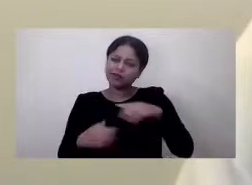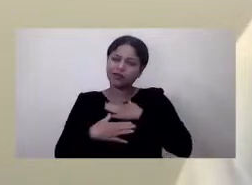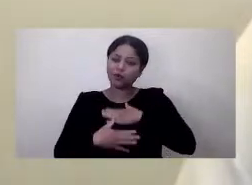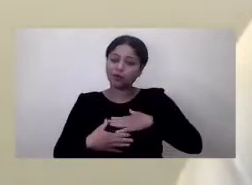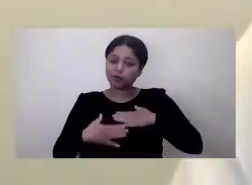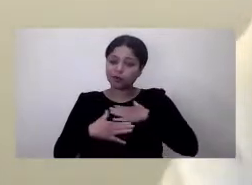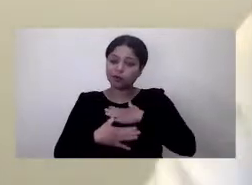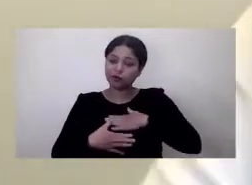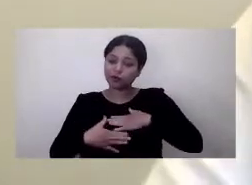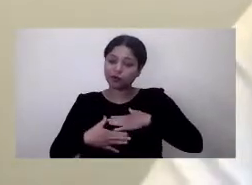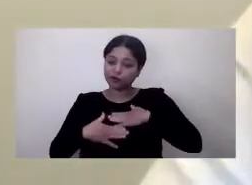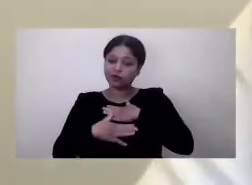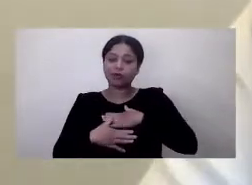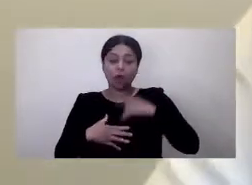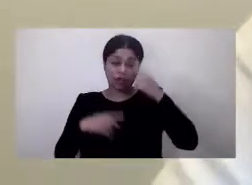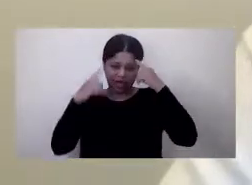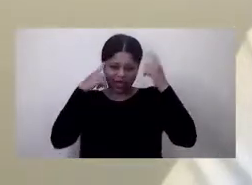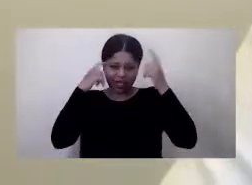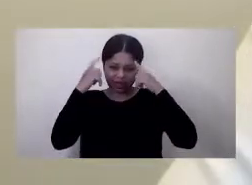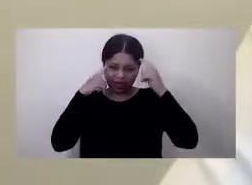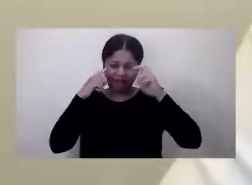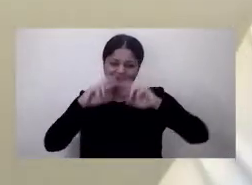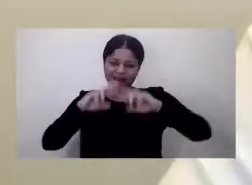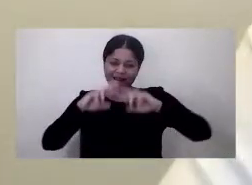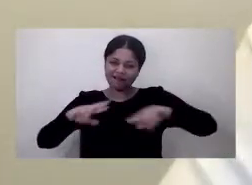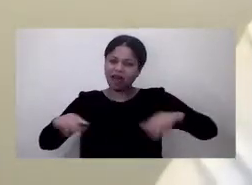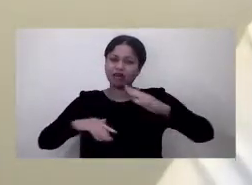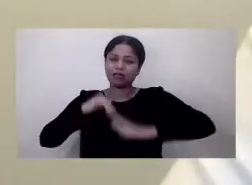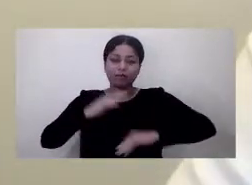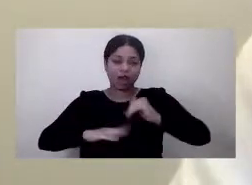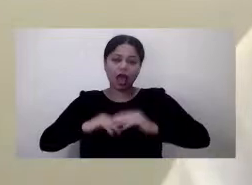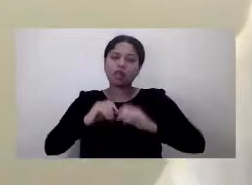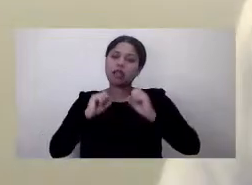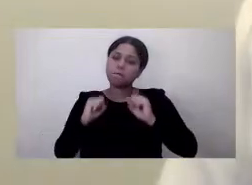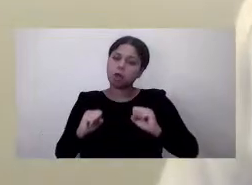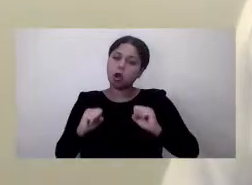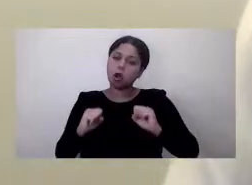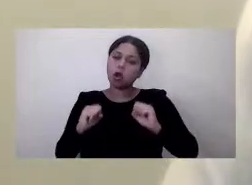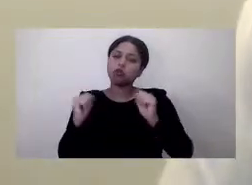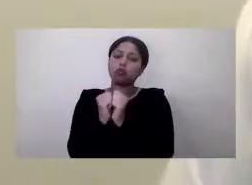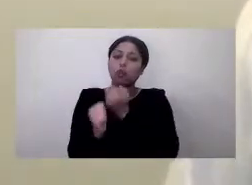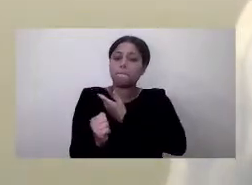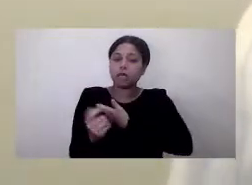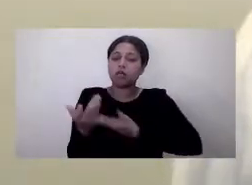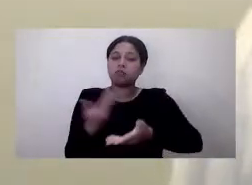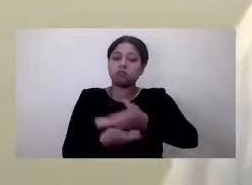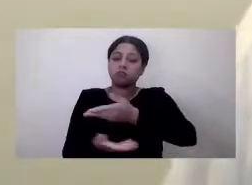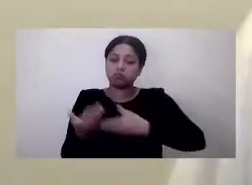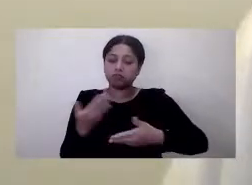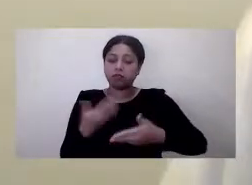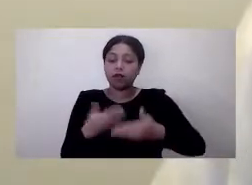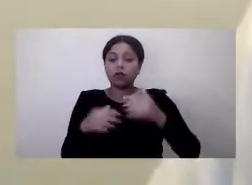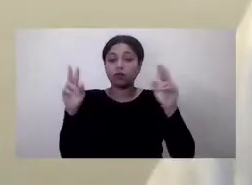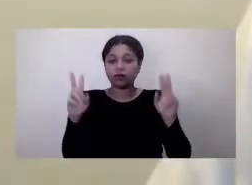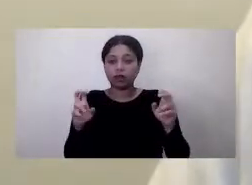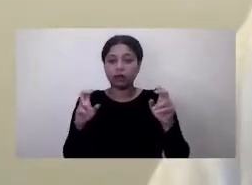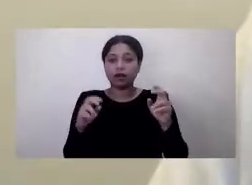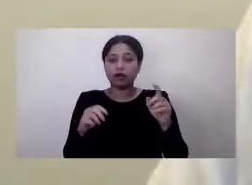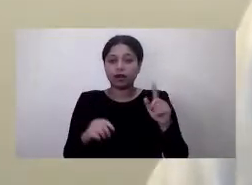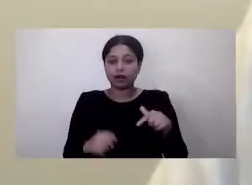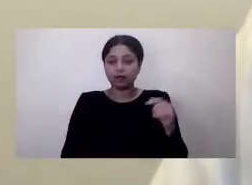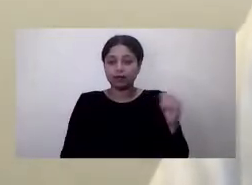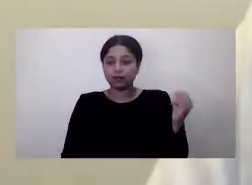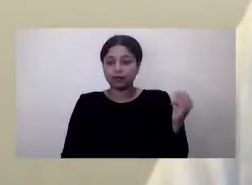com várias ideias de atividades que vocês podem usar com os alunos de vocês, principalmente para tratar de um tema que é tão importante,